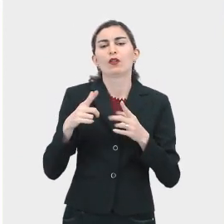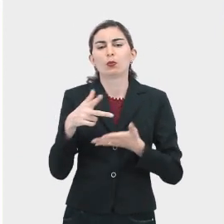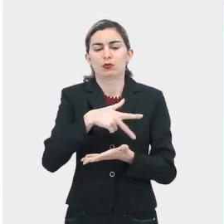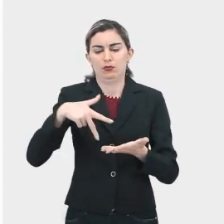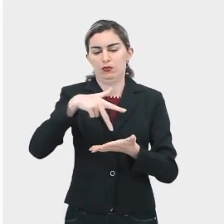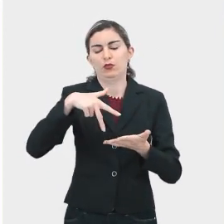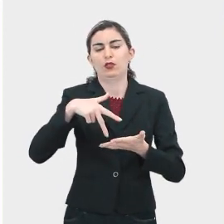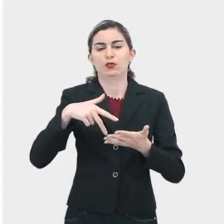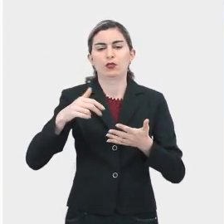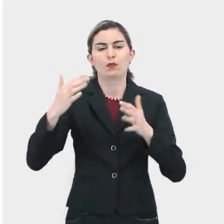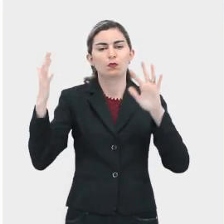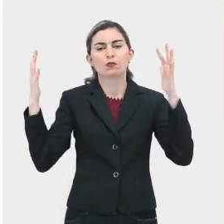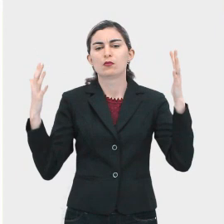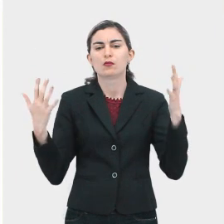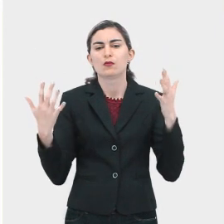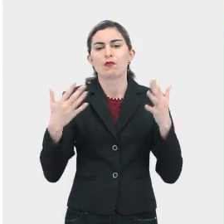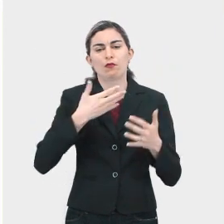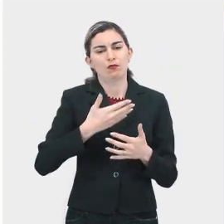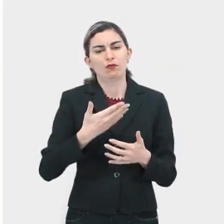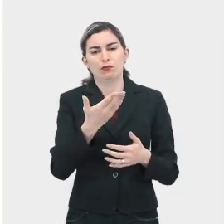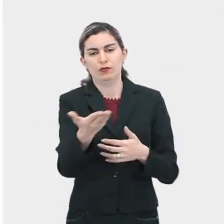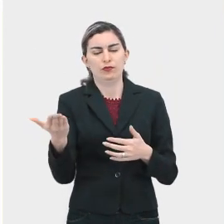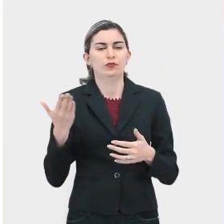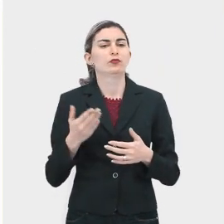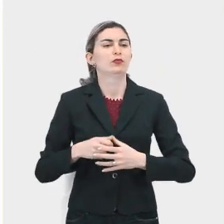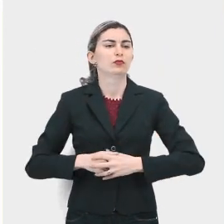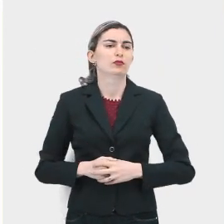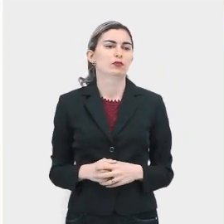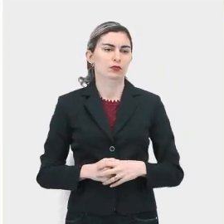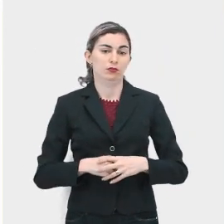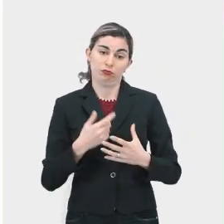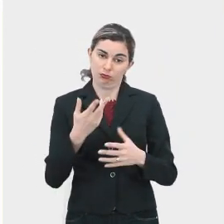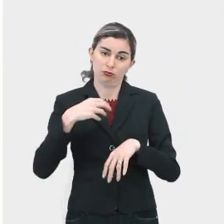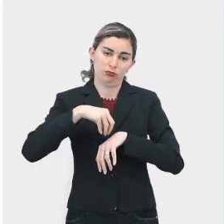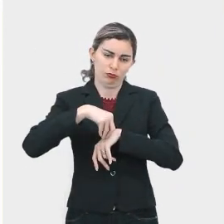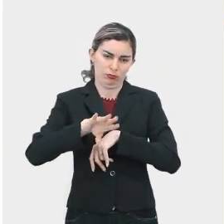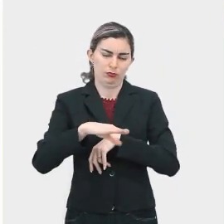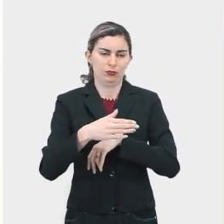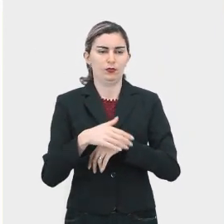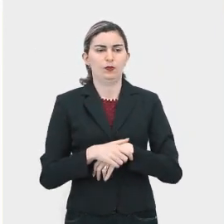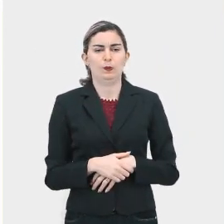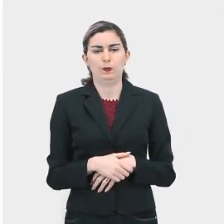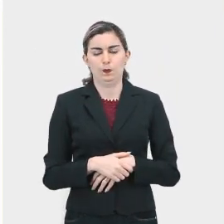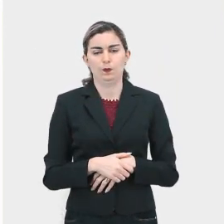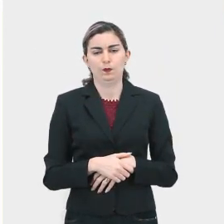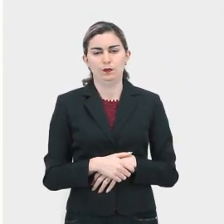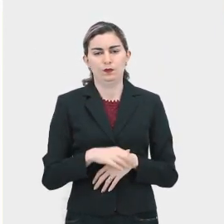ciclo natalino é essa. Vou dar um tempinho a mais, tá?